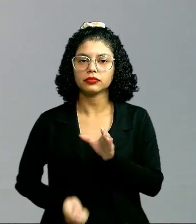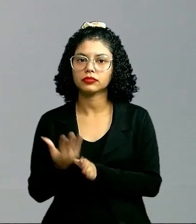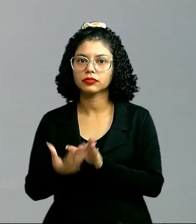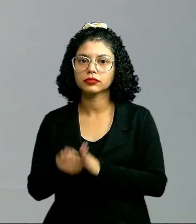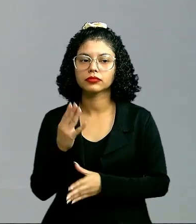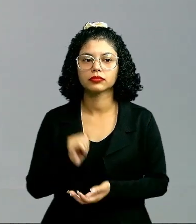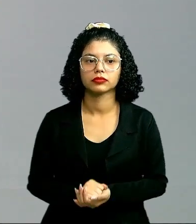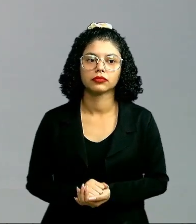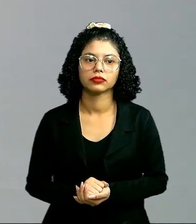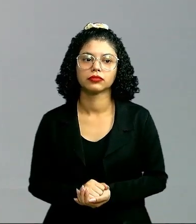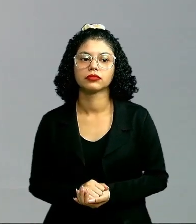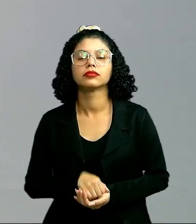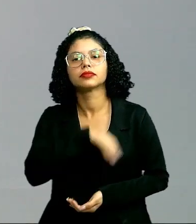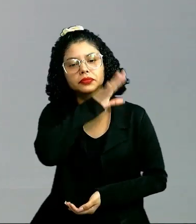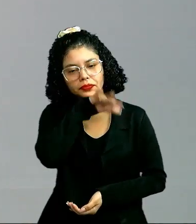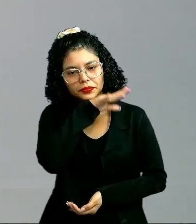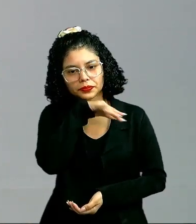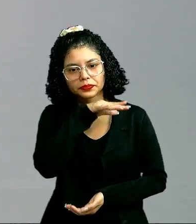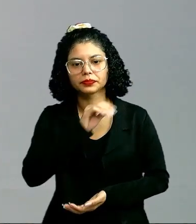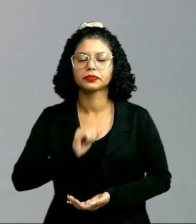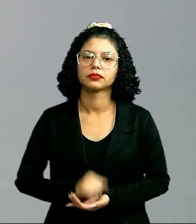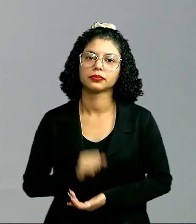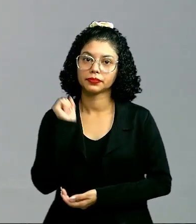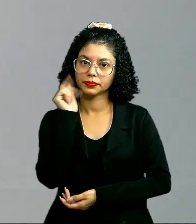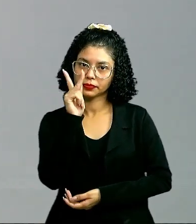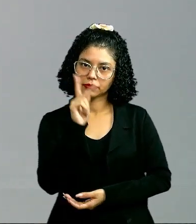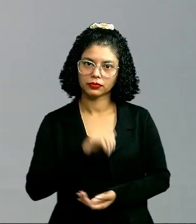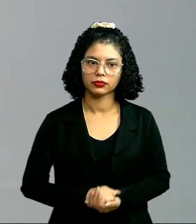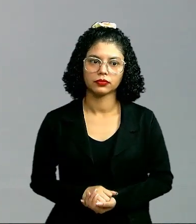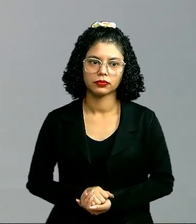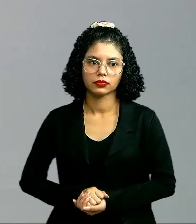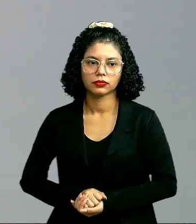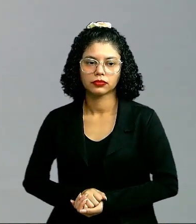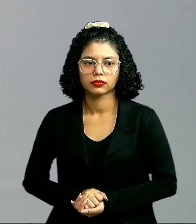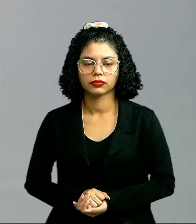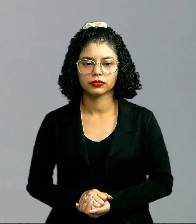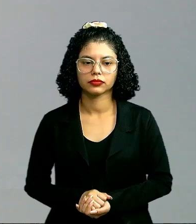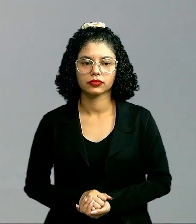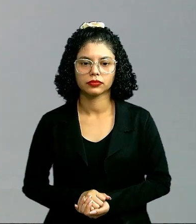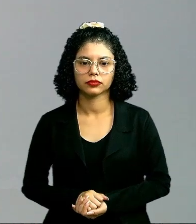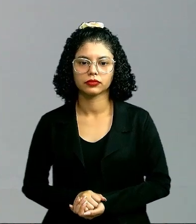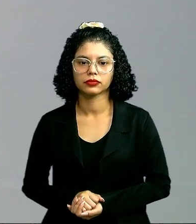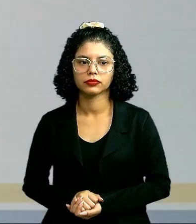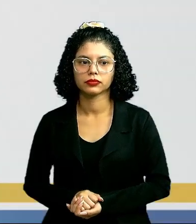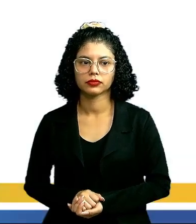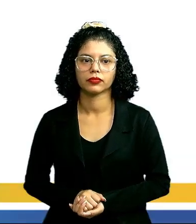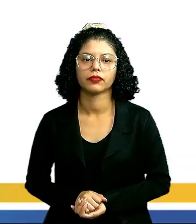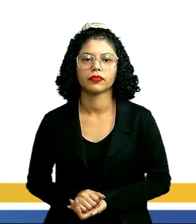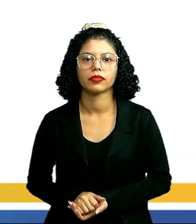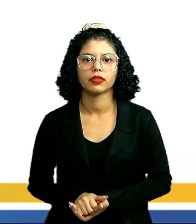Reprodução e desenvolvimento dos animais, ok? Vamos